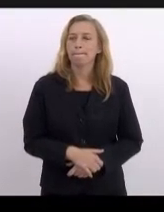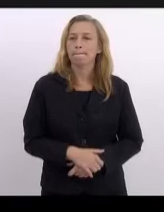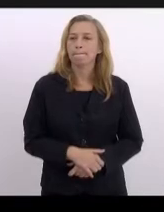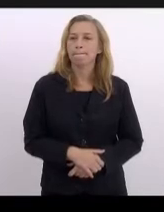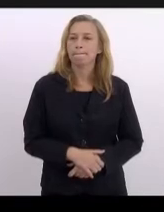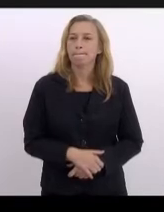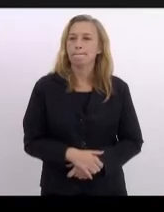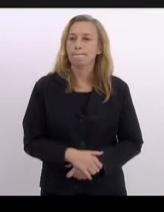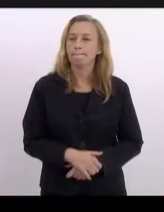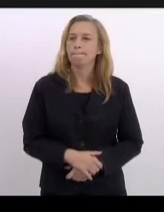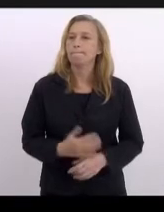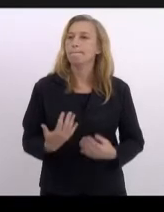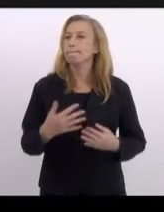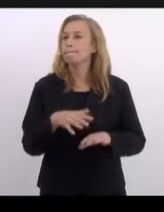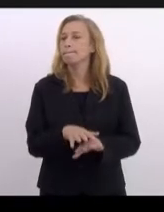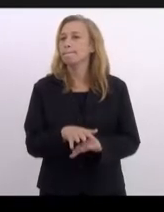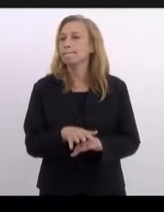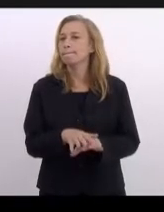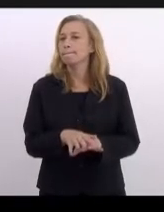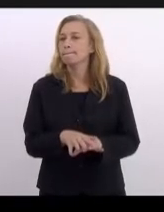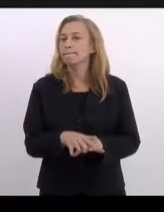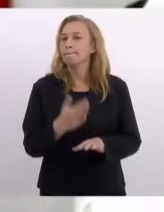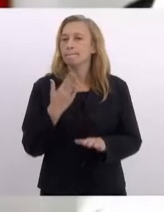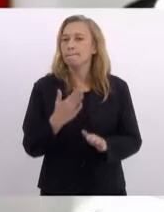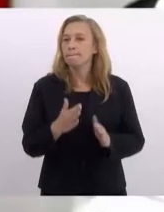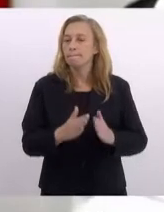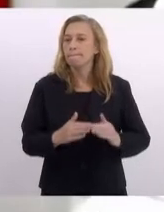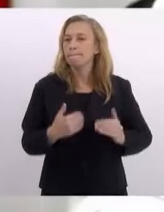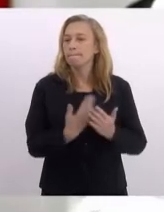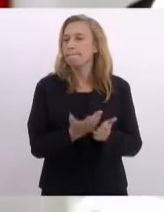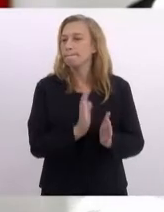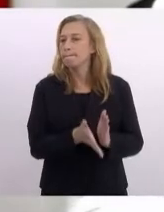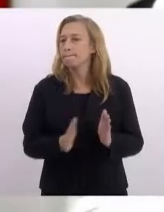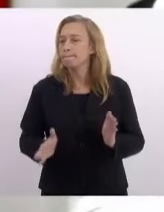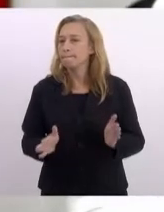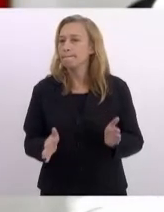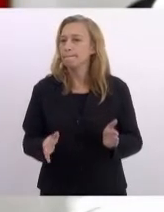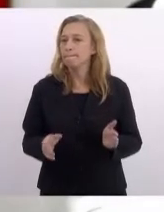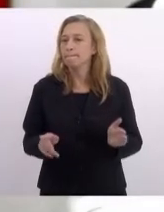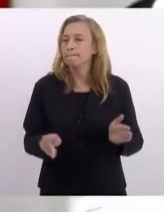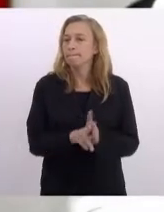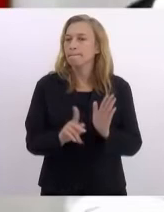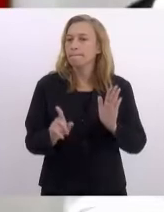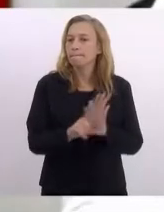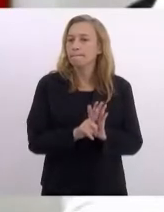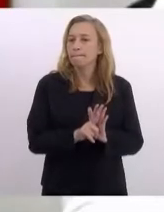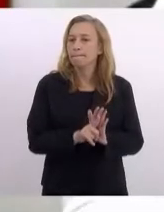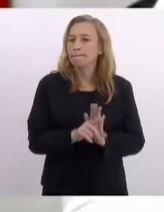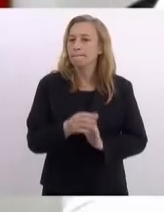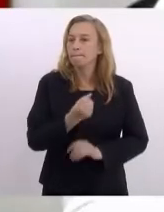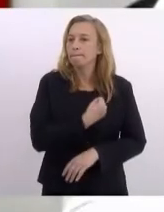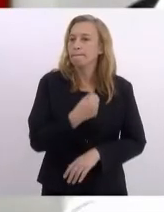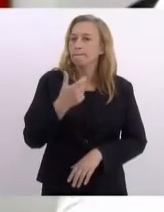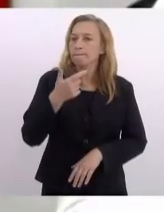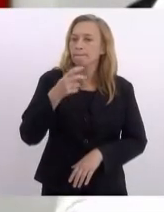Há sobre a mesa inclusão do requerimento da ordem do dia do projeto de lei número